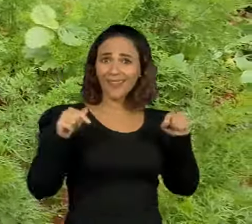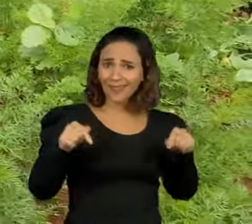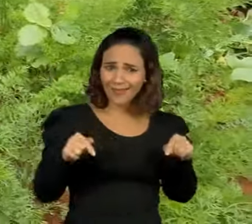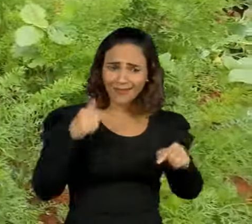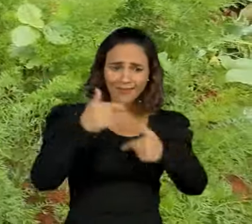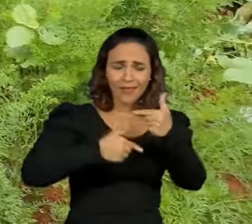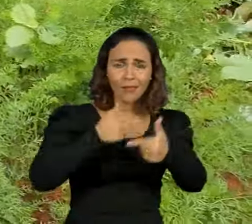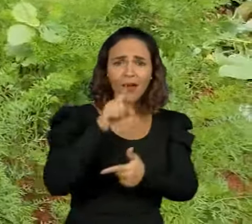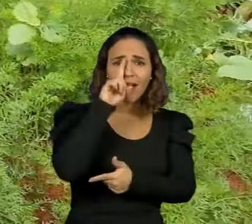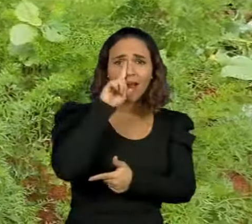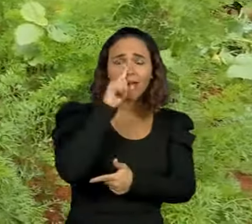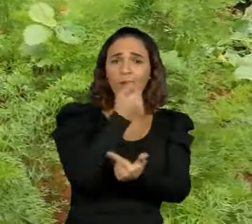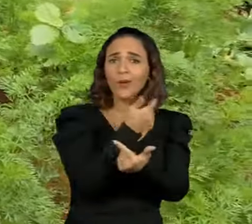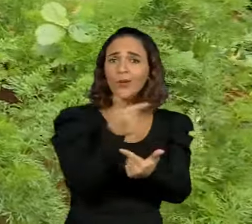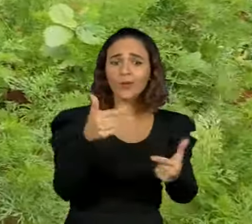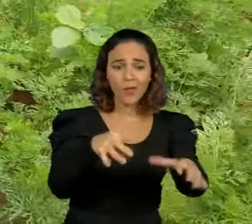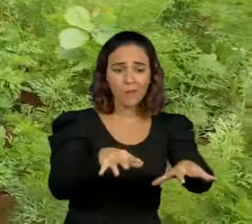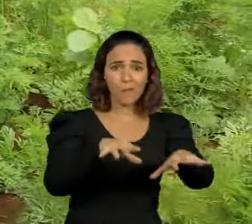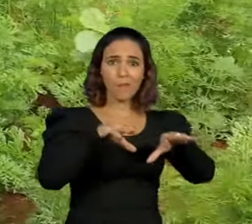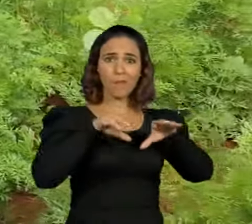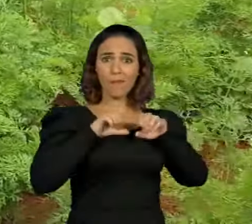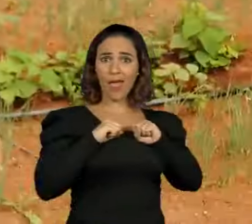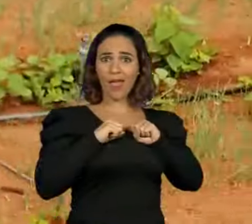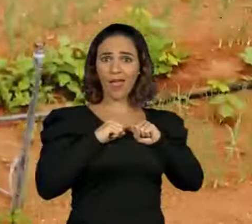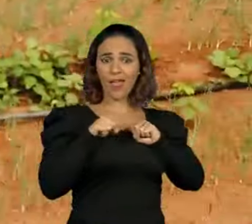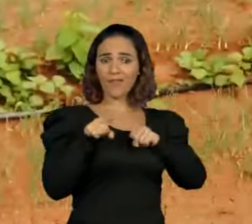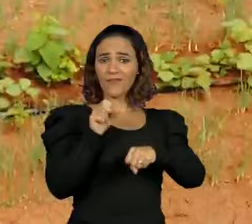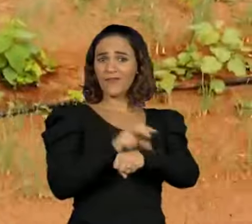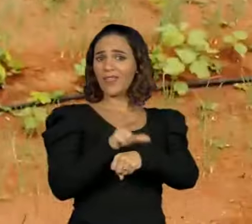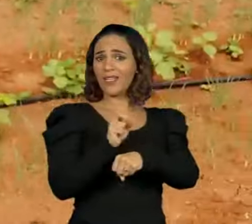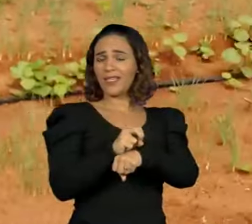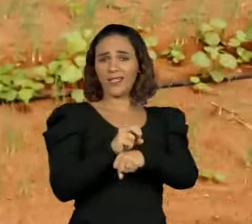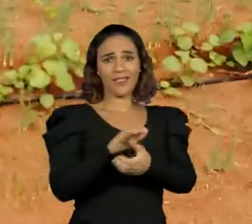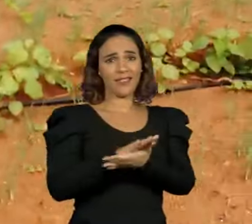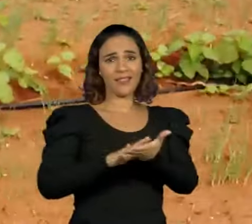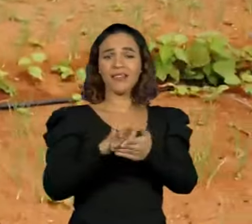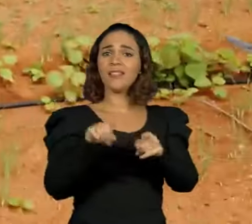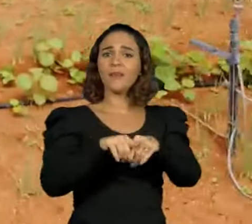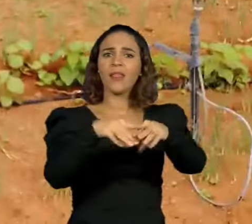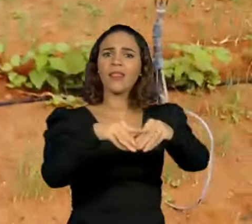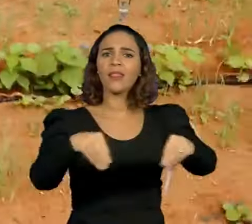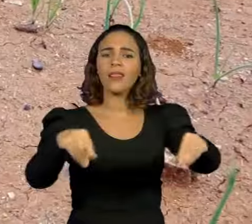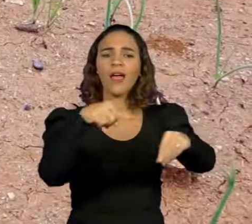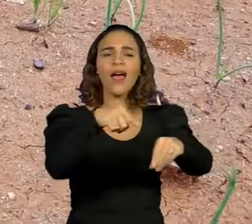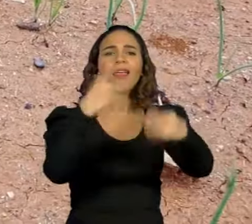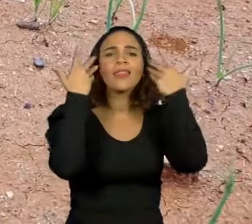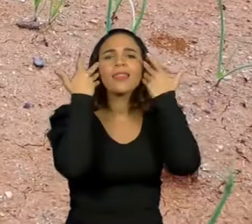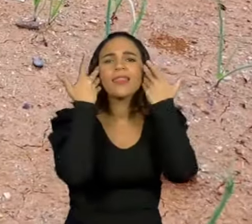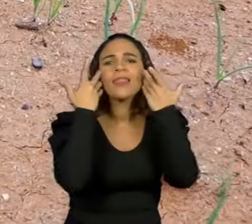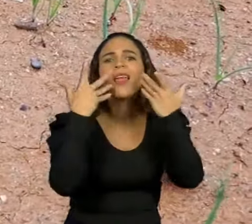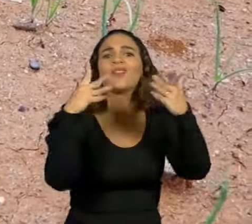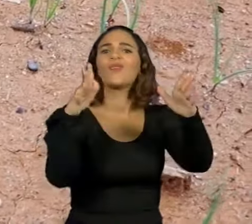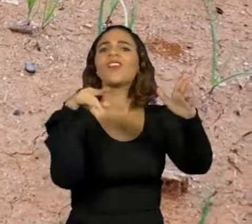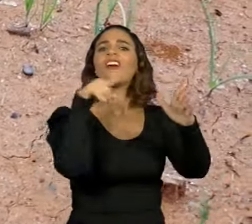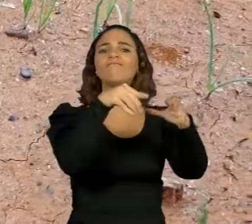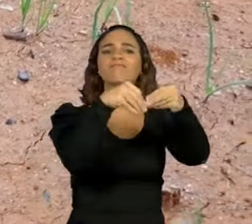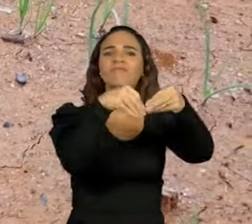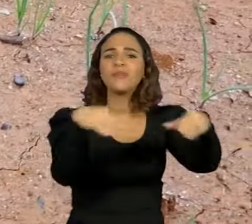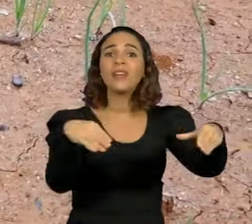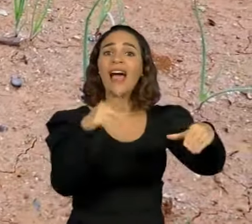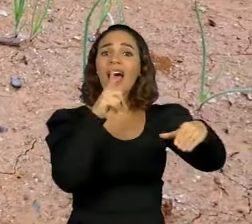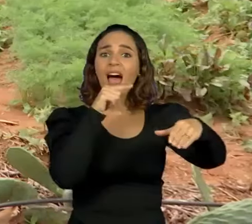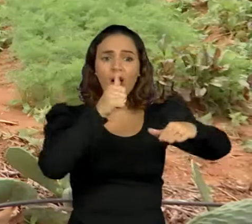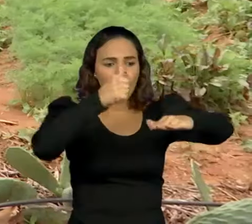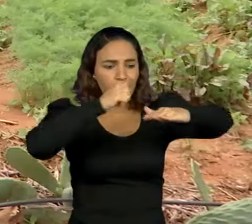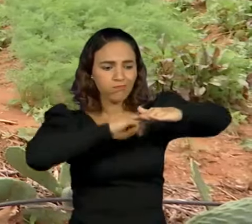de risco de se contaminar com veneno, livre de contaminar a terra também, livre de contaminar o lençol